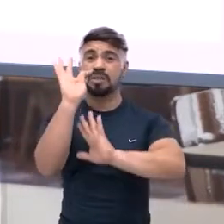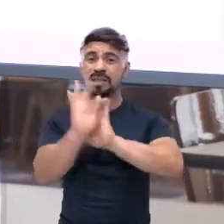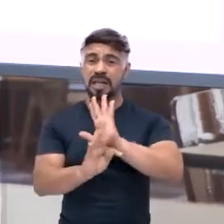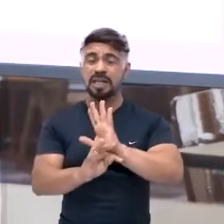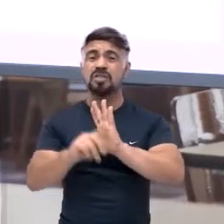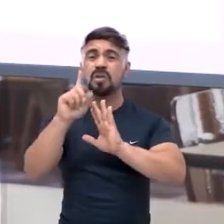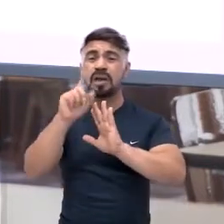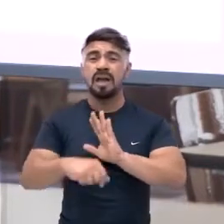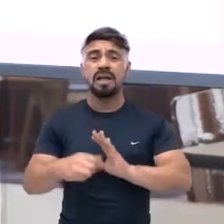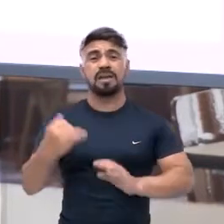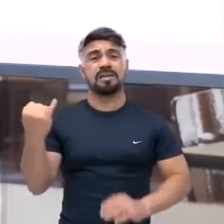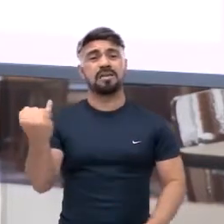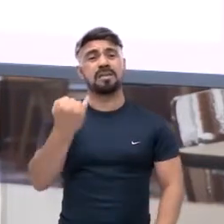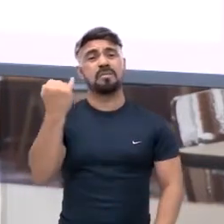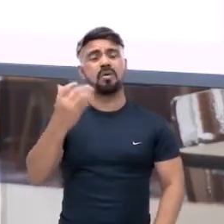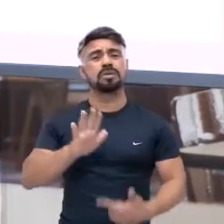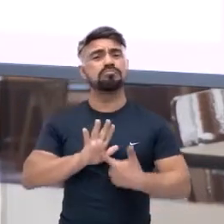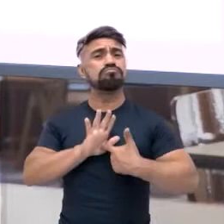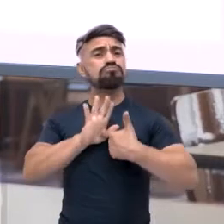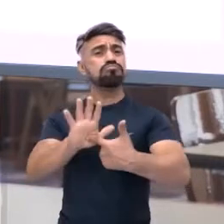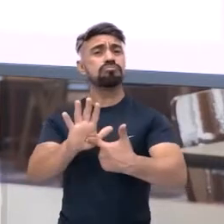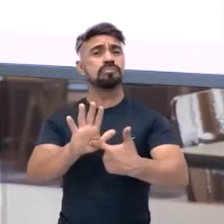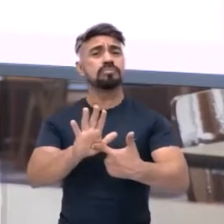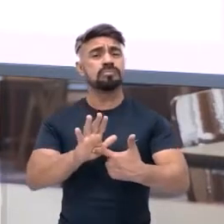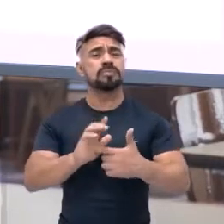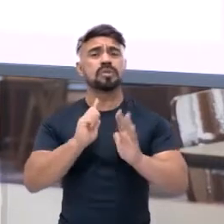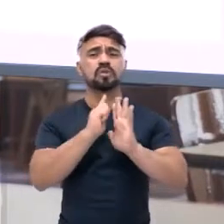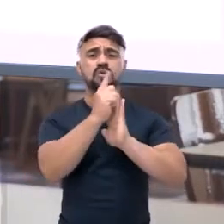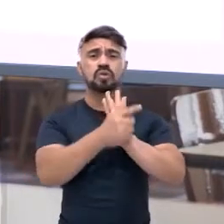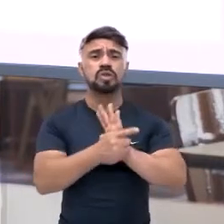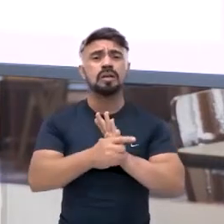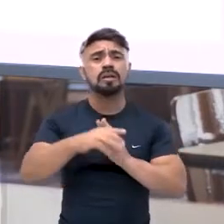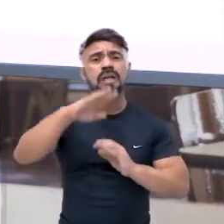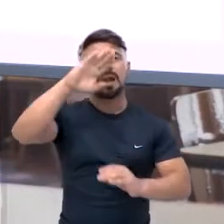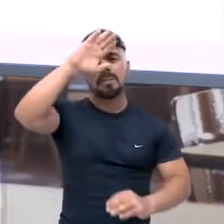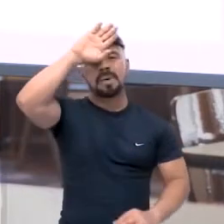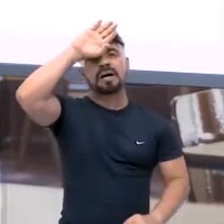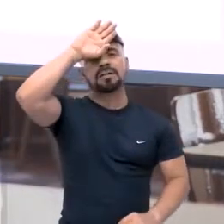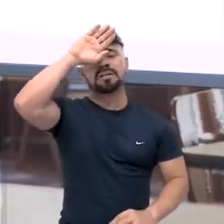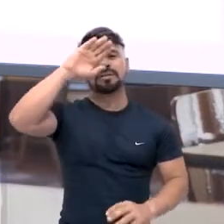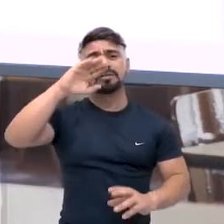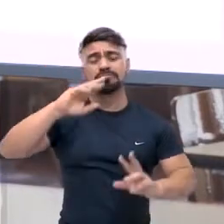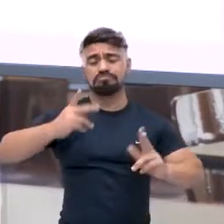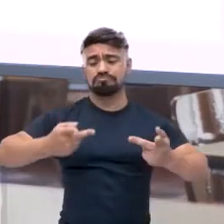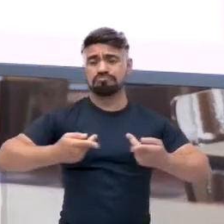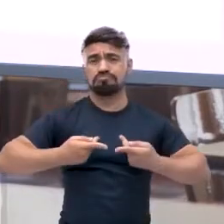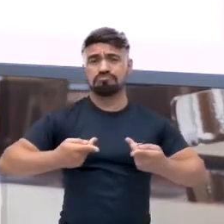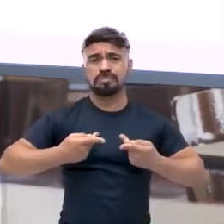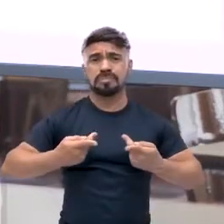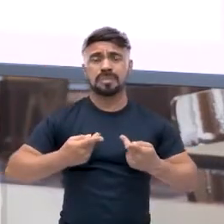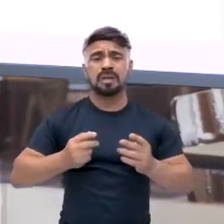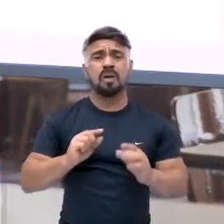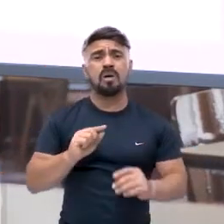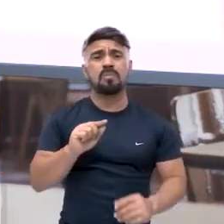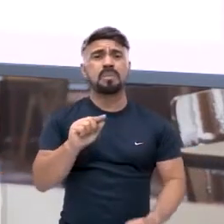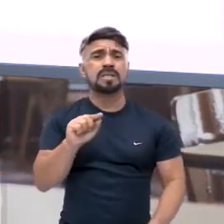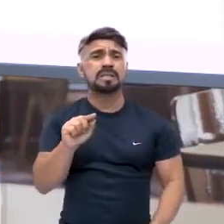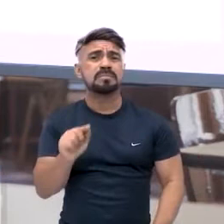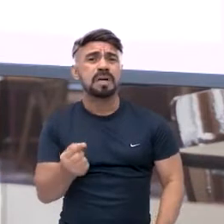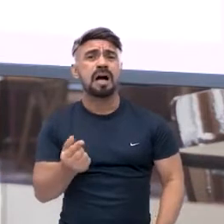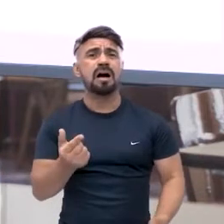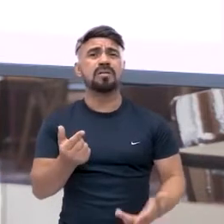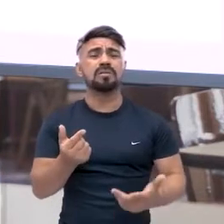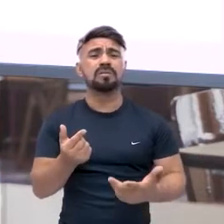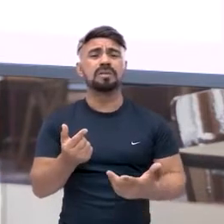é extremamente importante no gênero dramático, porque é justamente as pausas,